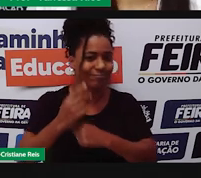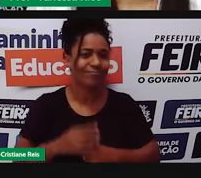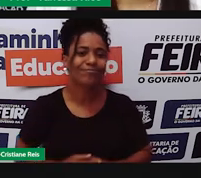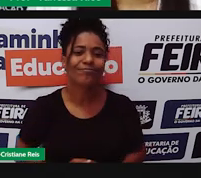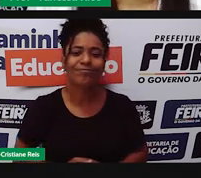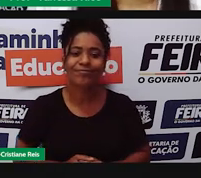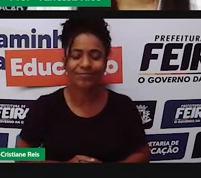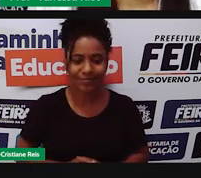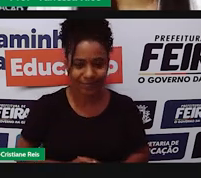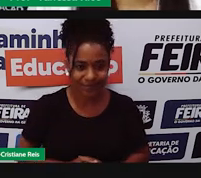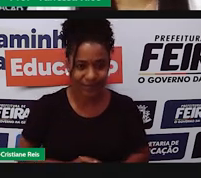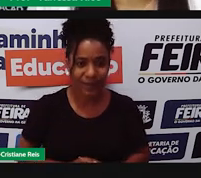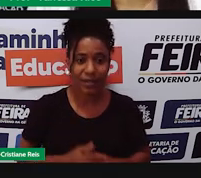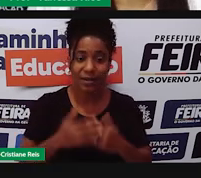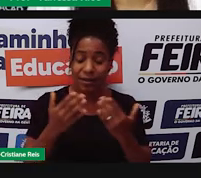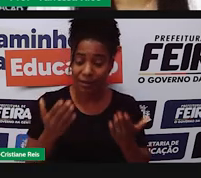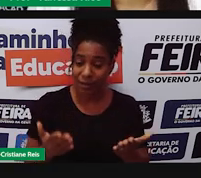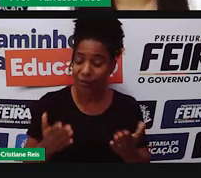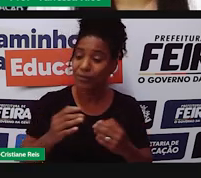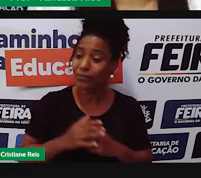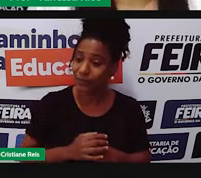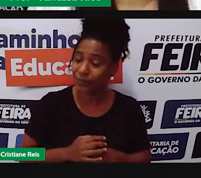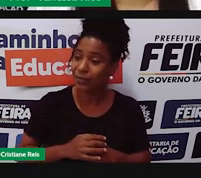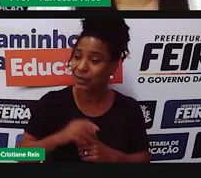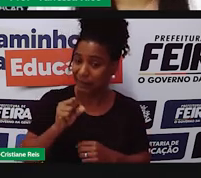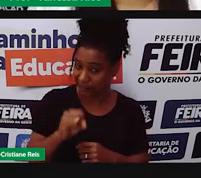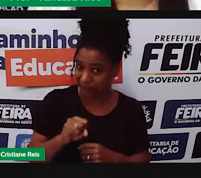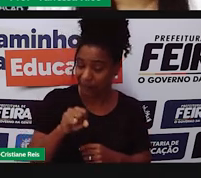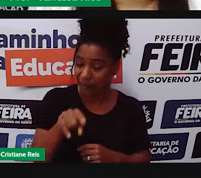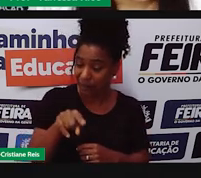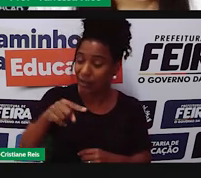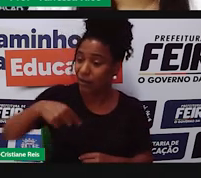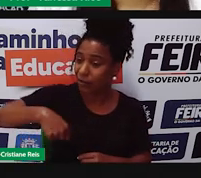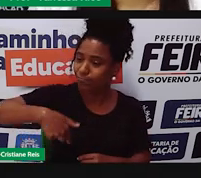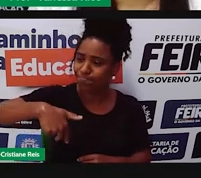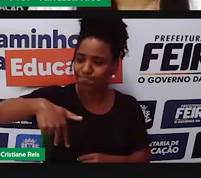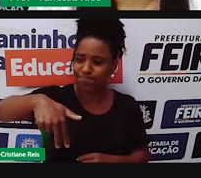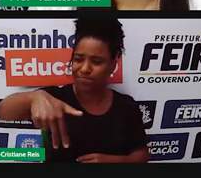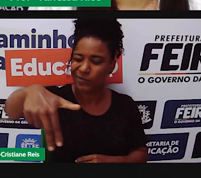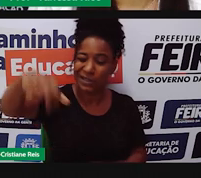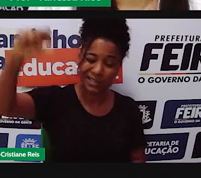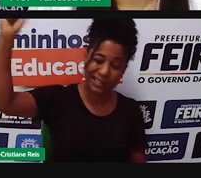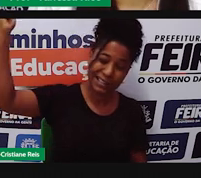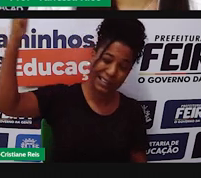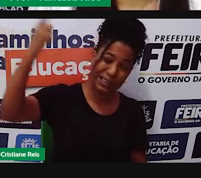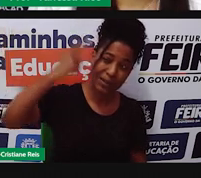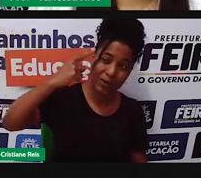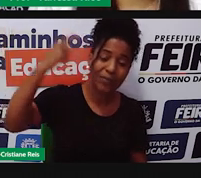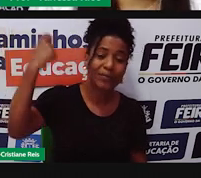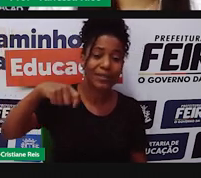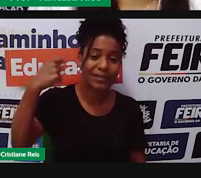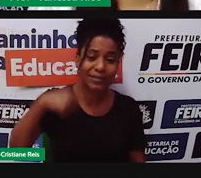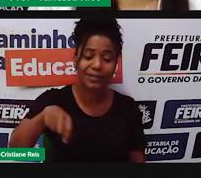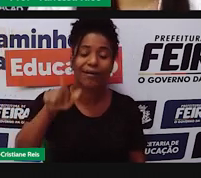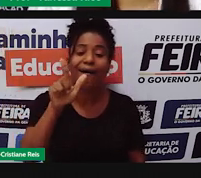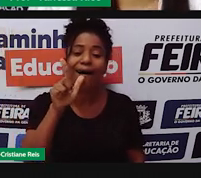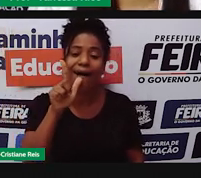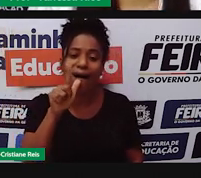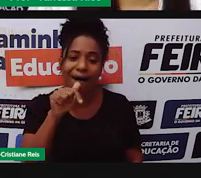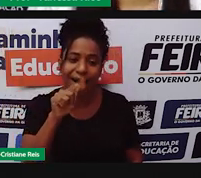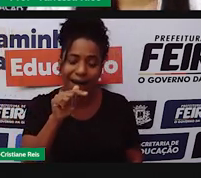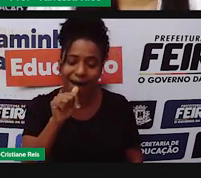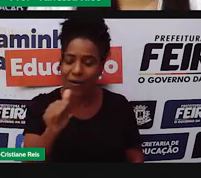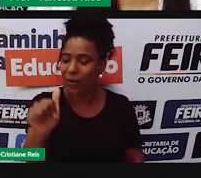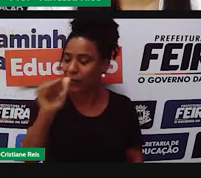Quando ficar muito tempo exposto ao sol, lembre-se de ingerir bastante líquido, ingerir também alimentos leves, né? Para que